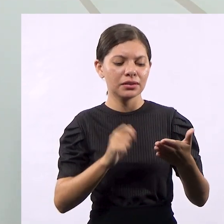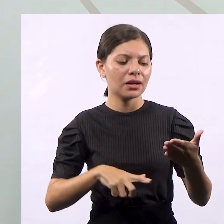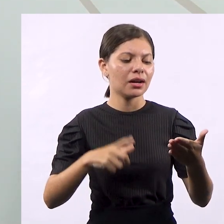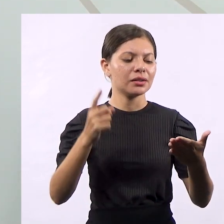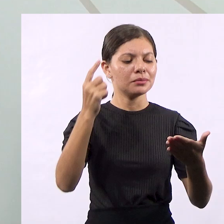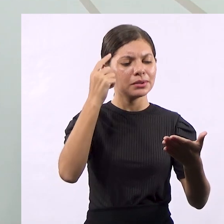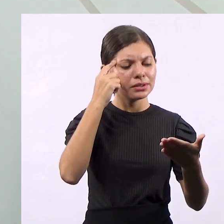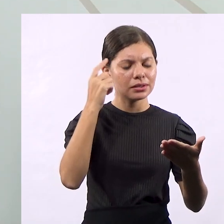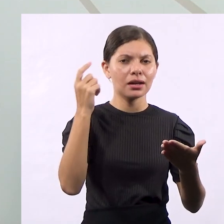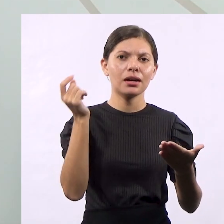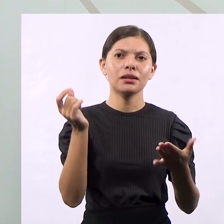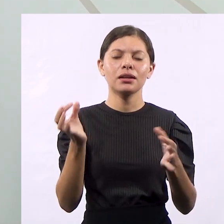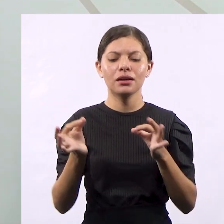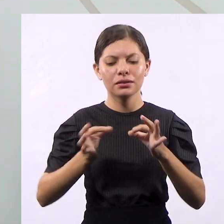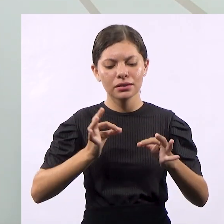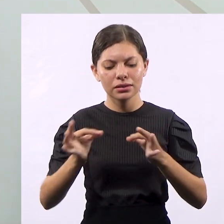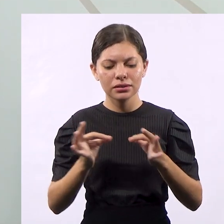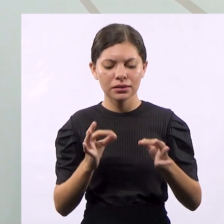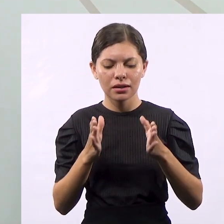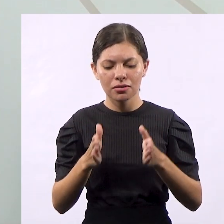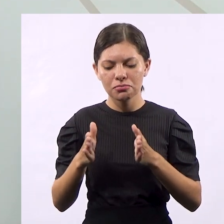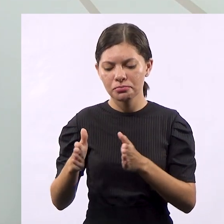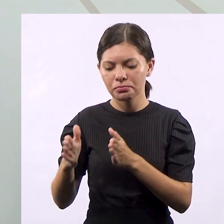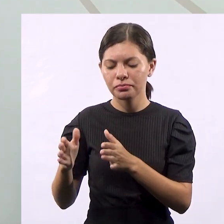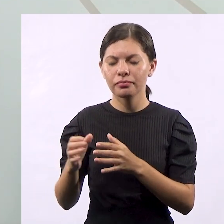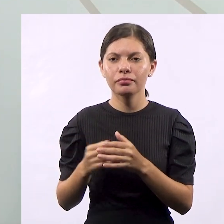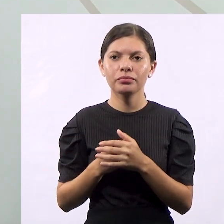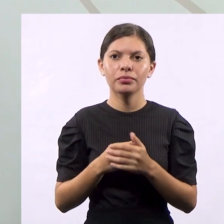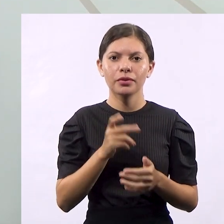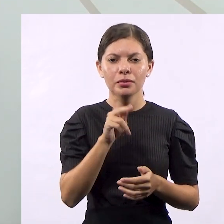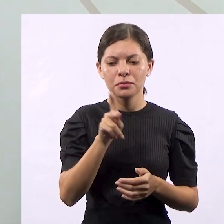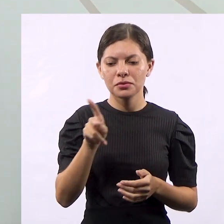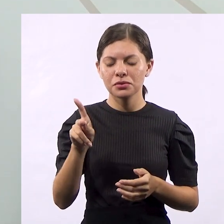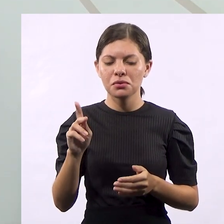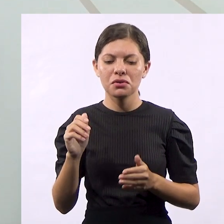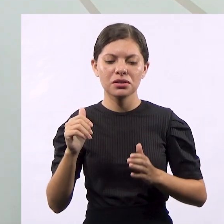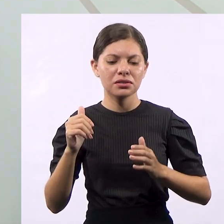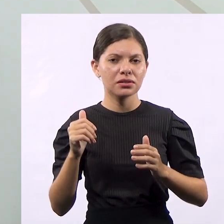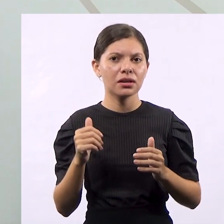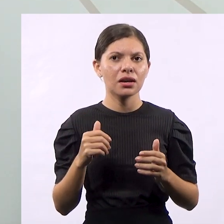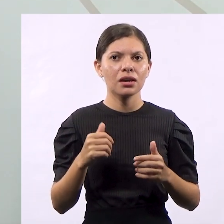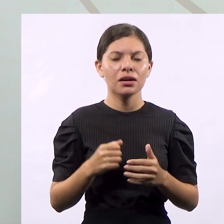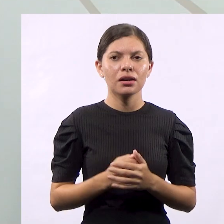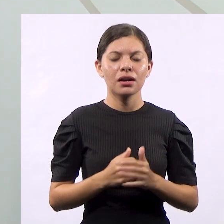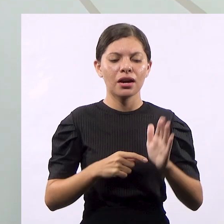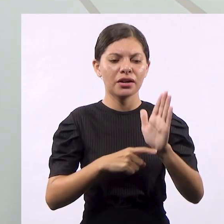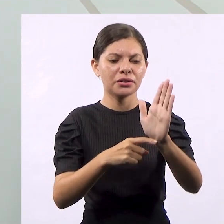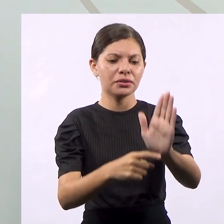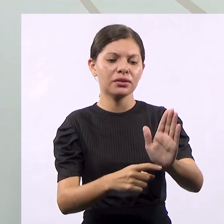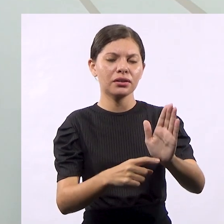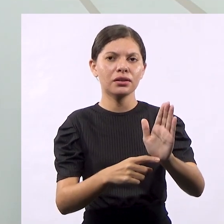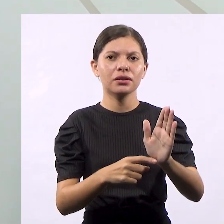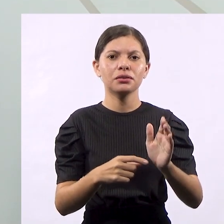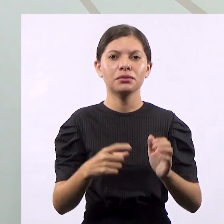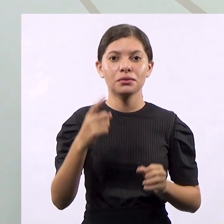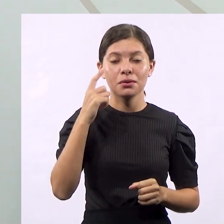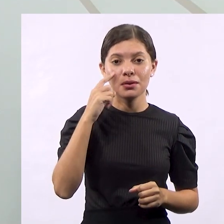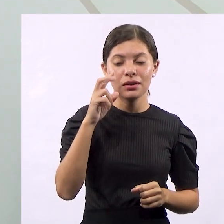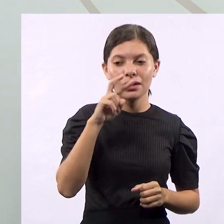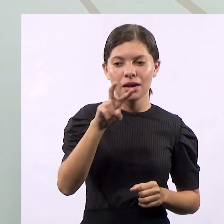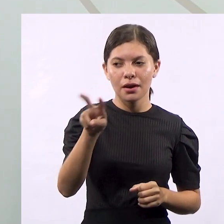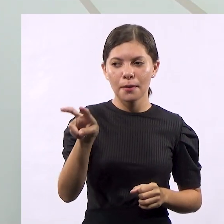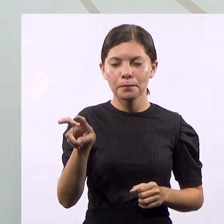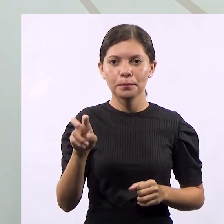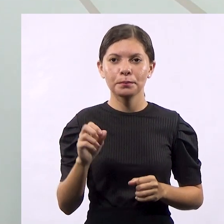pensada, organizada pela professora Andréia e nós, como professores ali, contribuindo, a gente vai realmente olhar